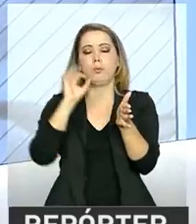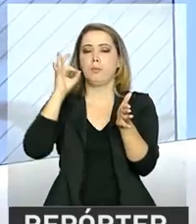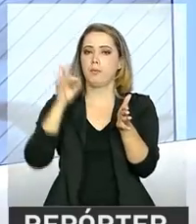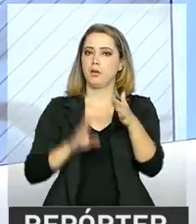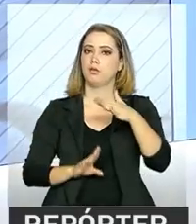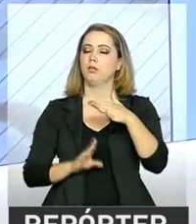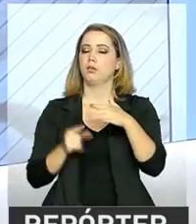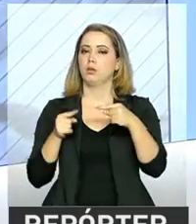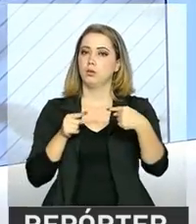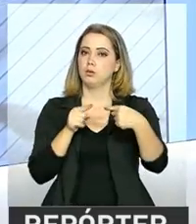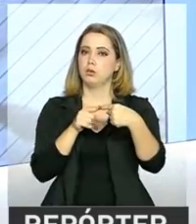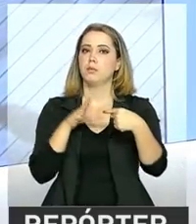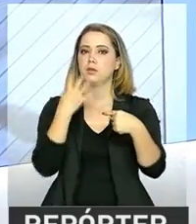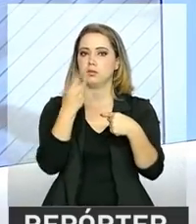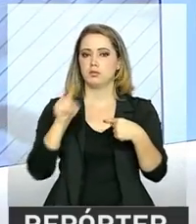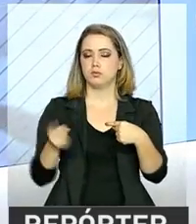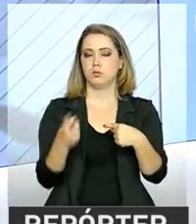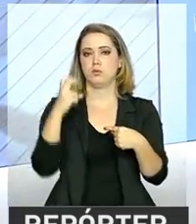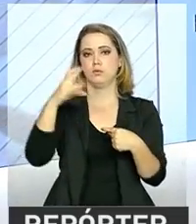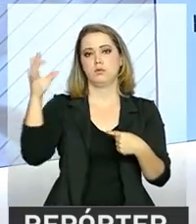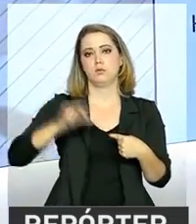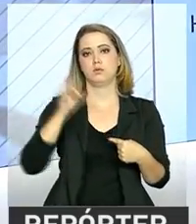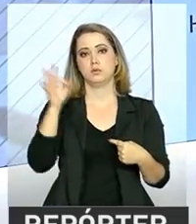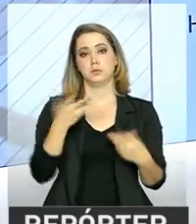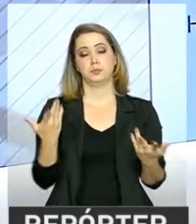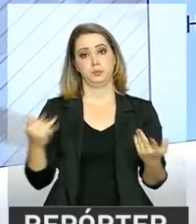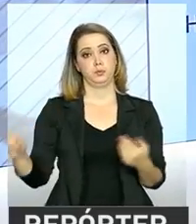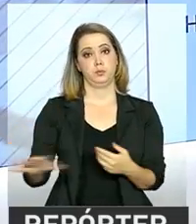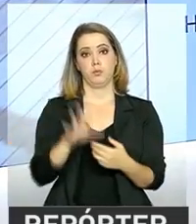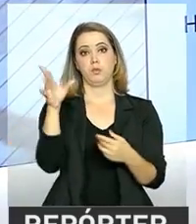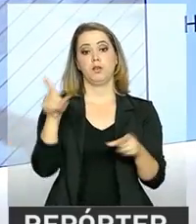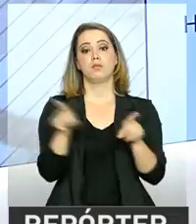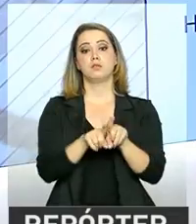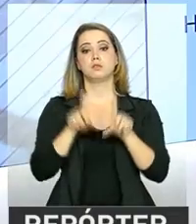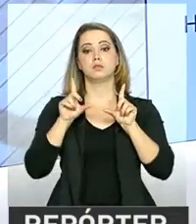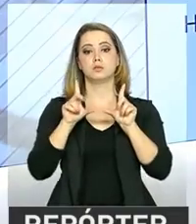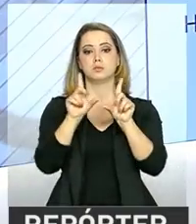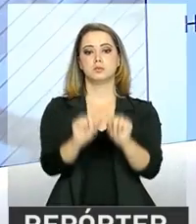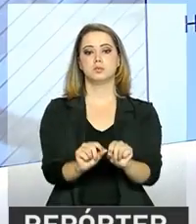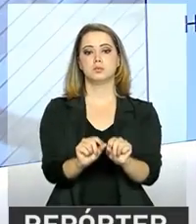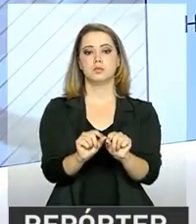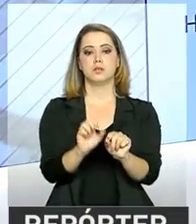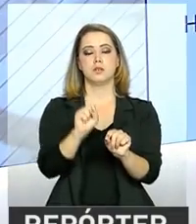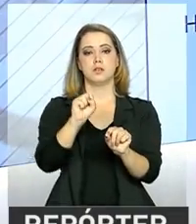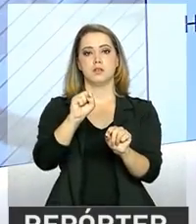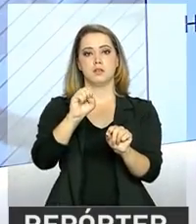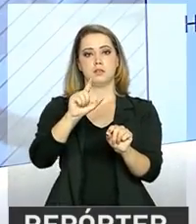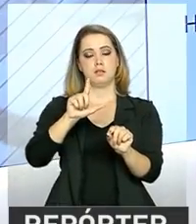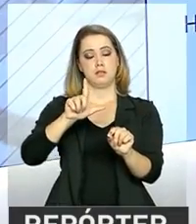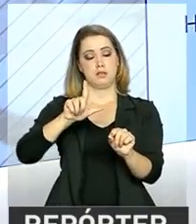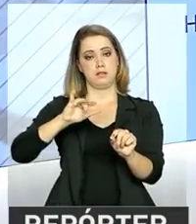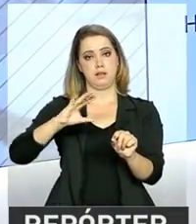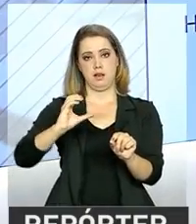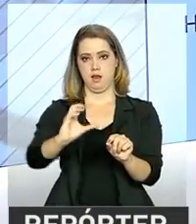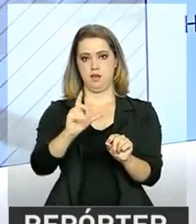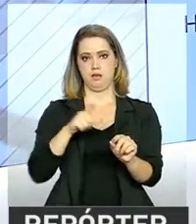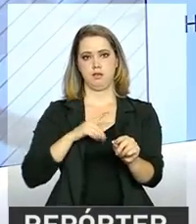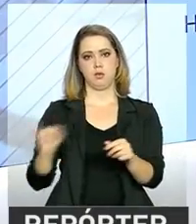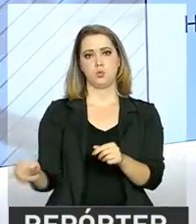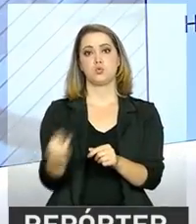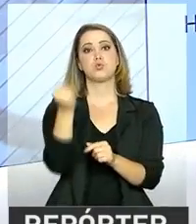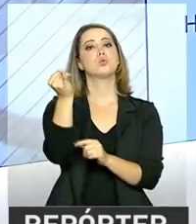45% e com a queda na estimativa da inflação o mercado reduziu também a estimativa da celic a taxa básica de juros da